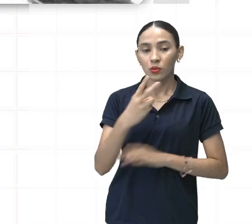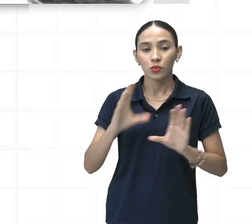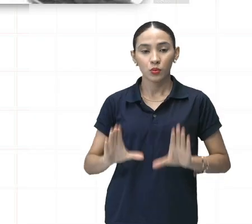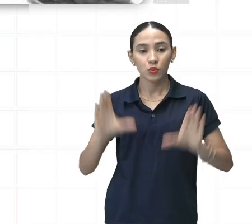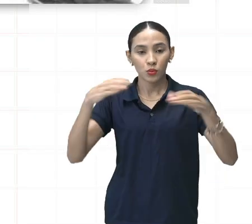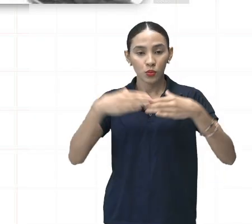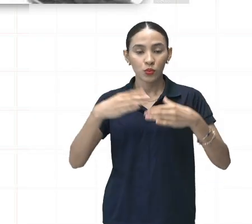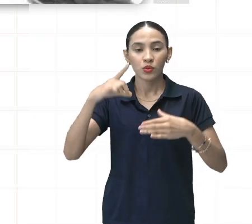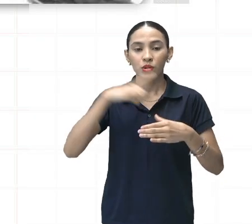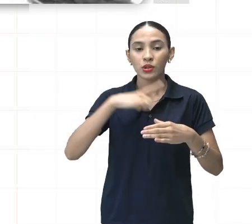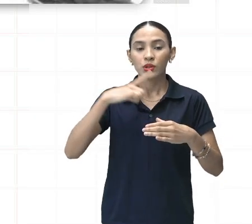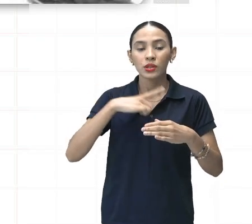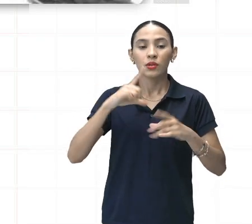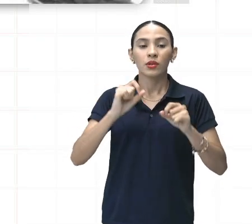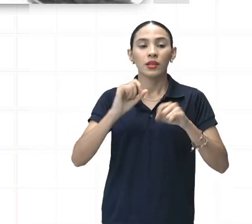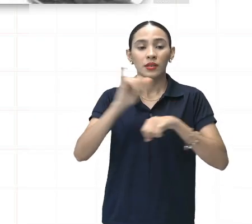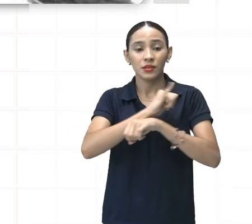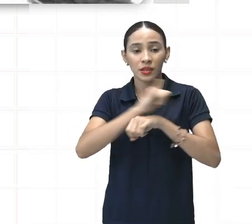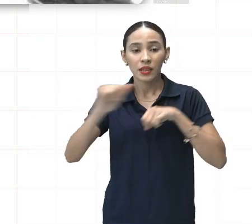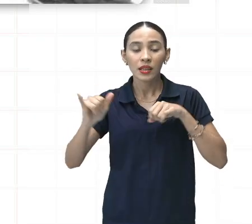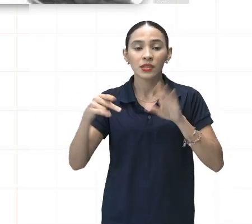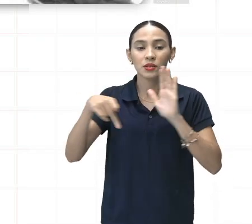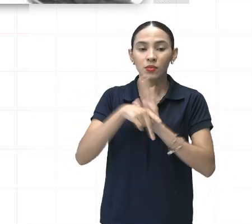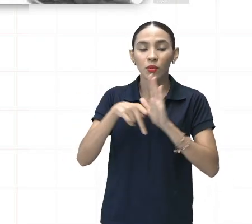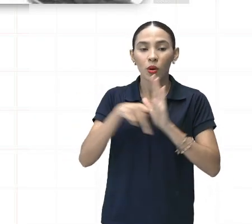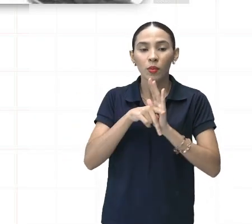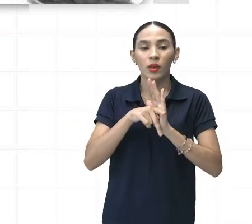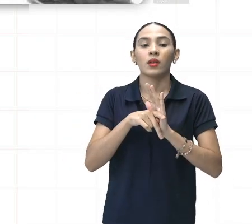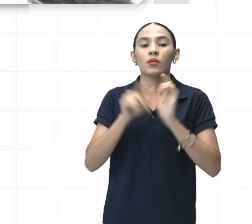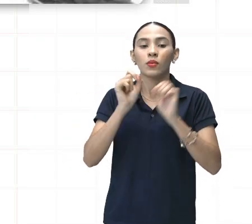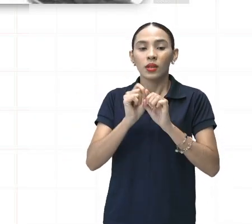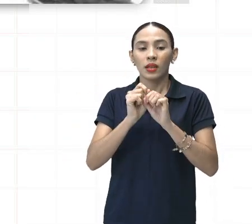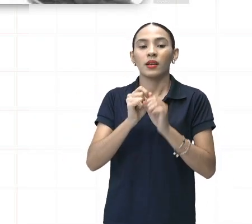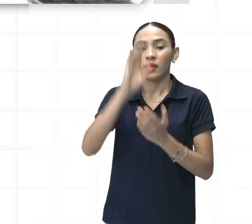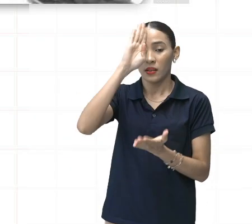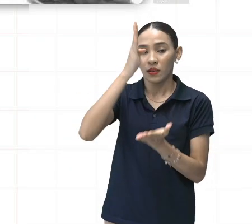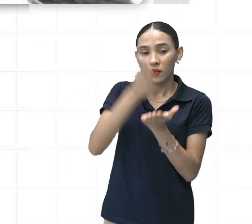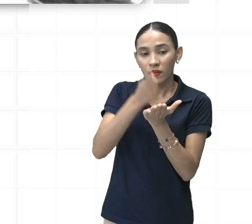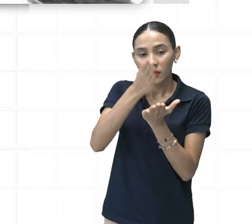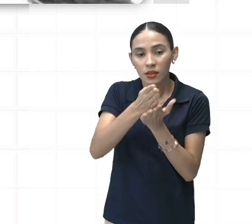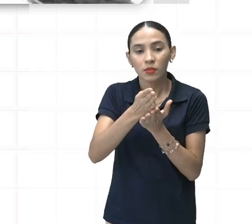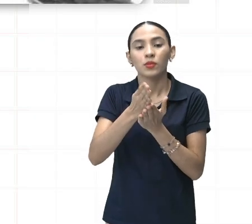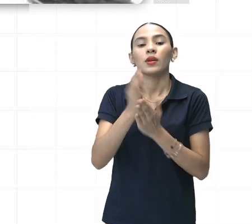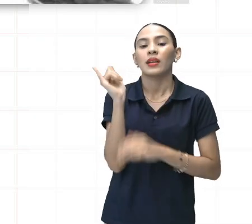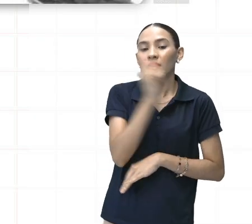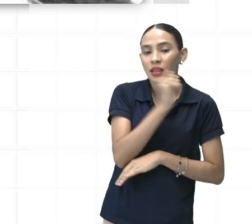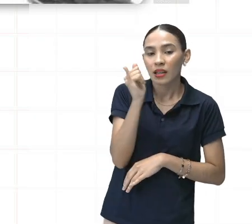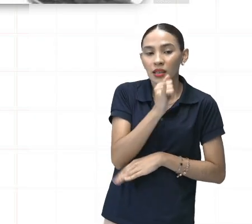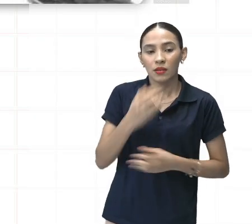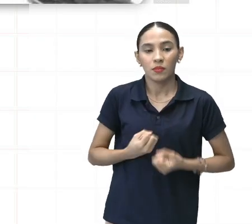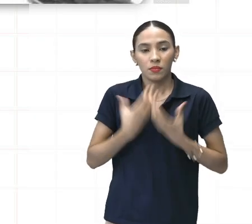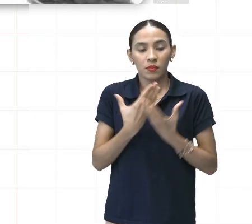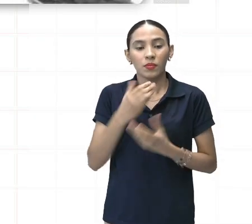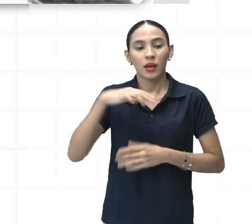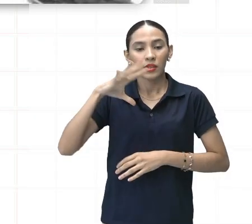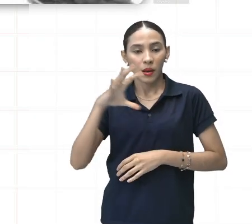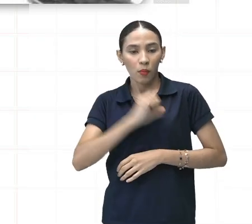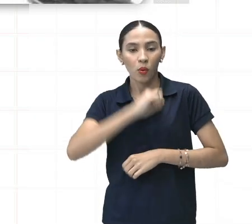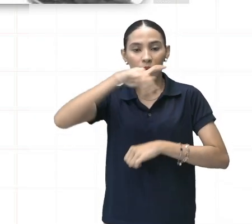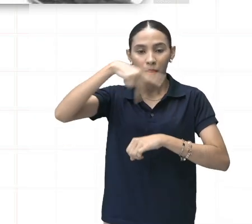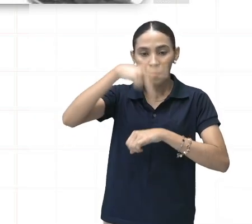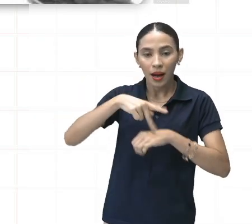Esse grupo possuía aspirações no fascismo italiano, expressando-se valores nacionalistas e